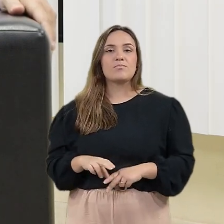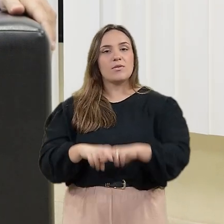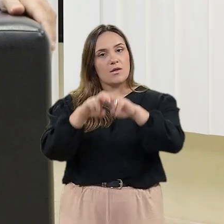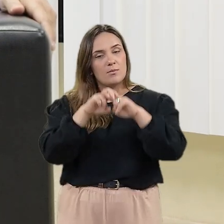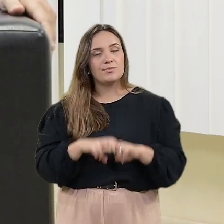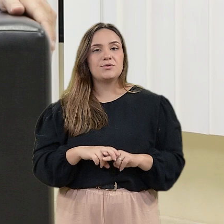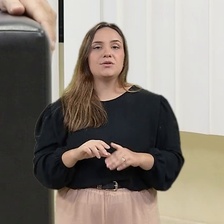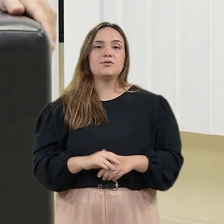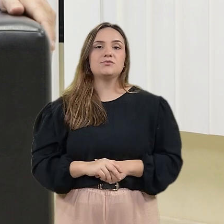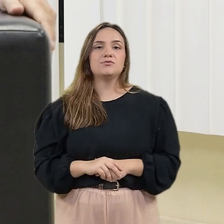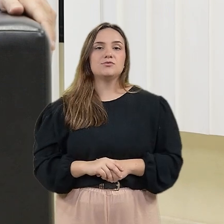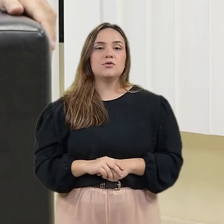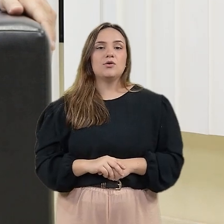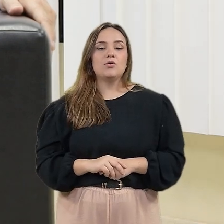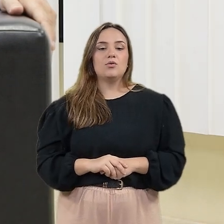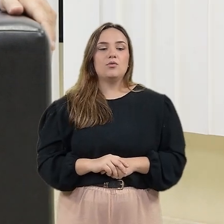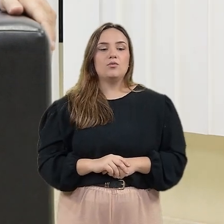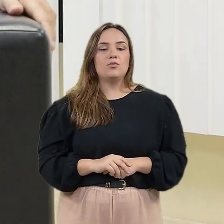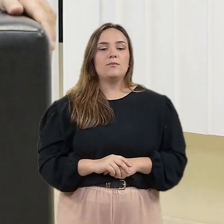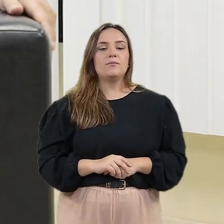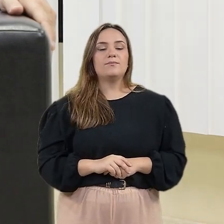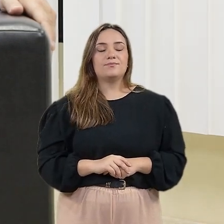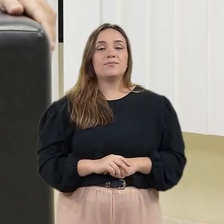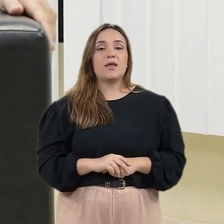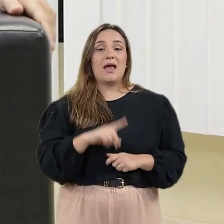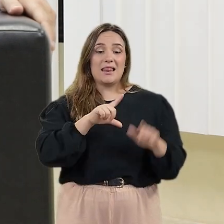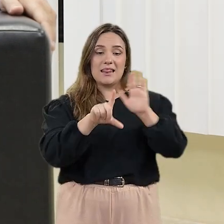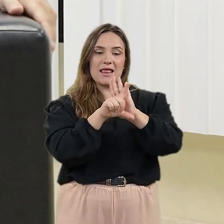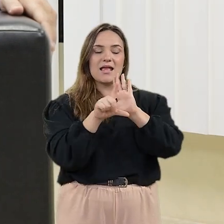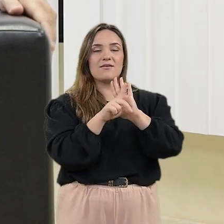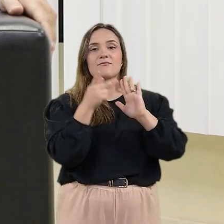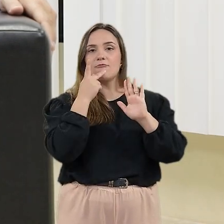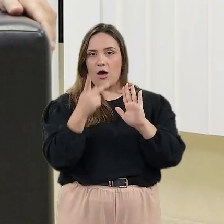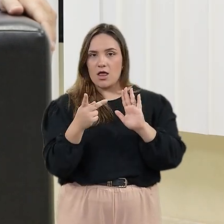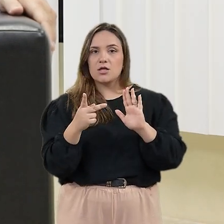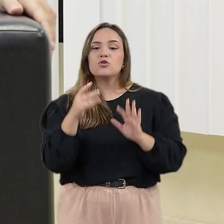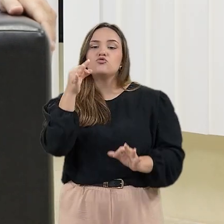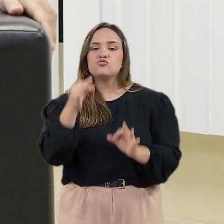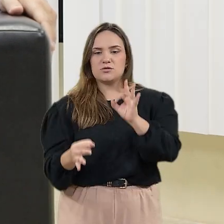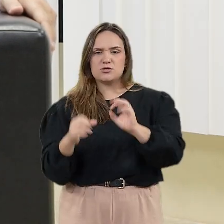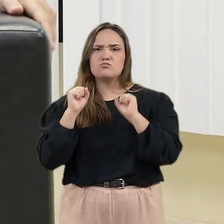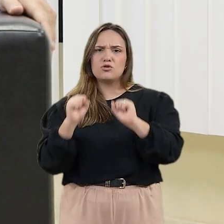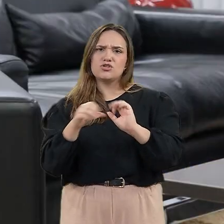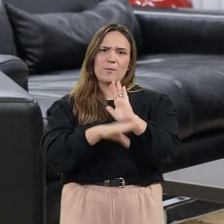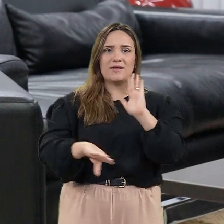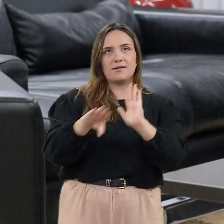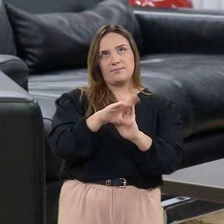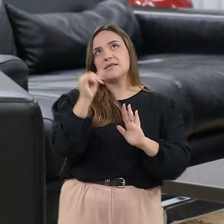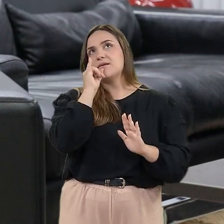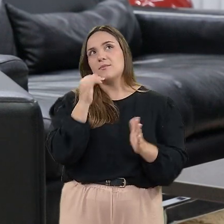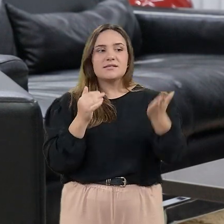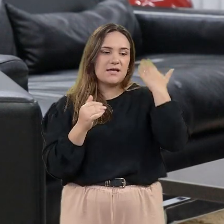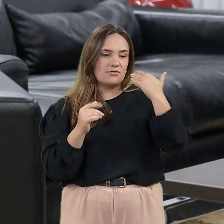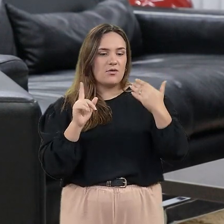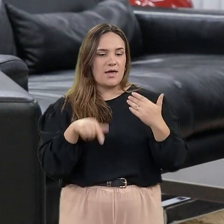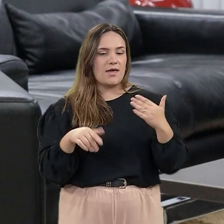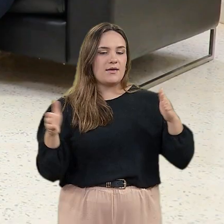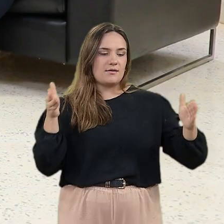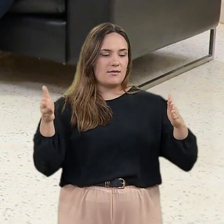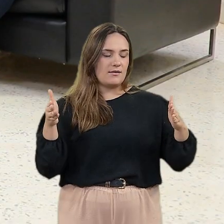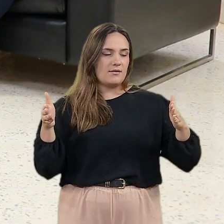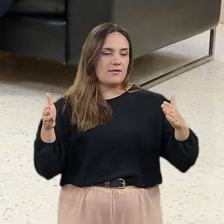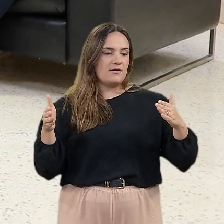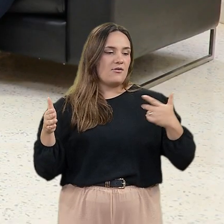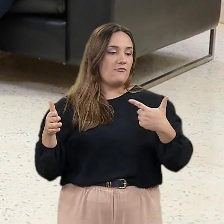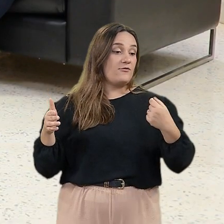casos, o legislador determina lá que o juiz poderá aumentar aquela pena, vamos lembrar ali, por exemplo, a pena mínima de 20 anos. O juiz